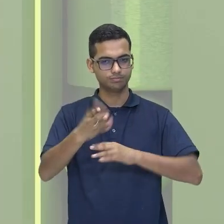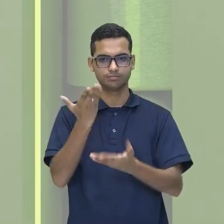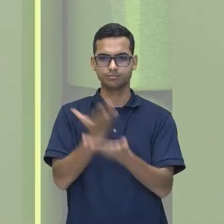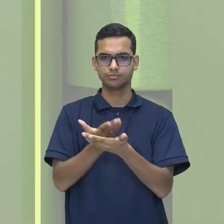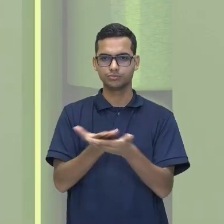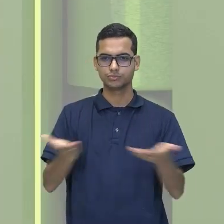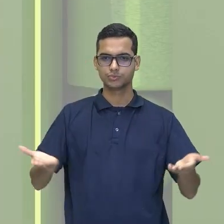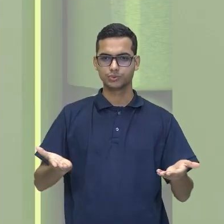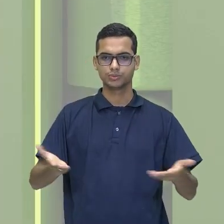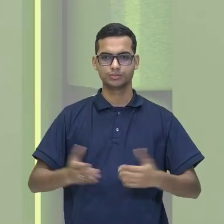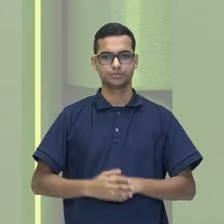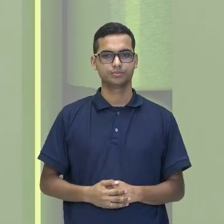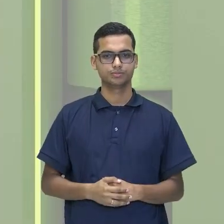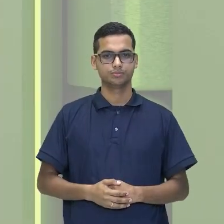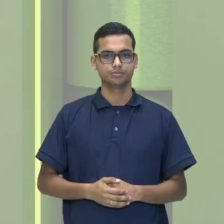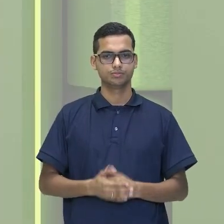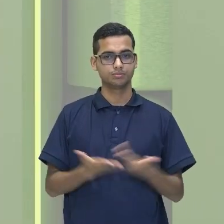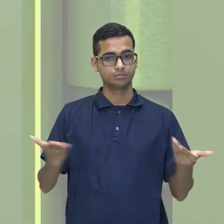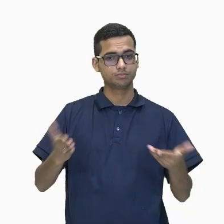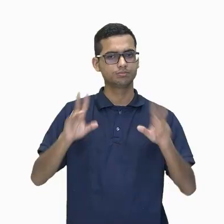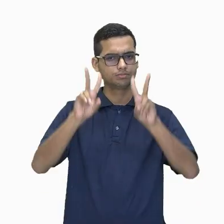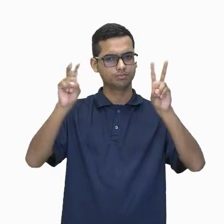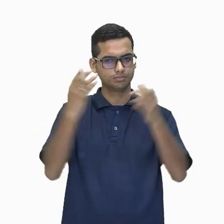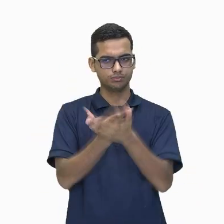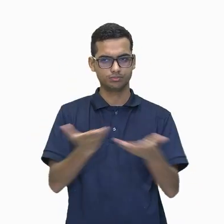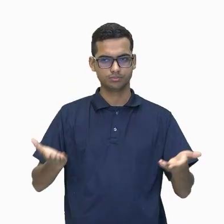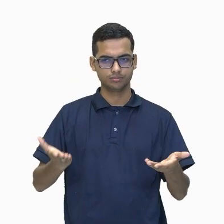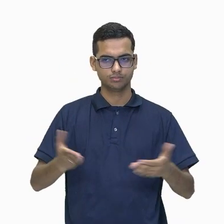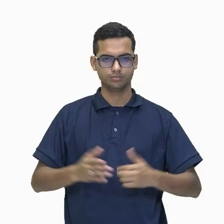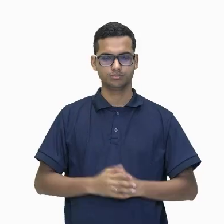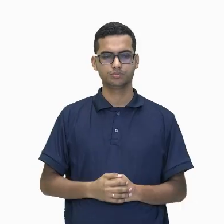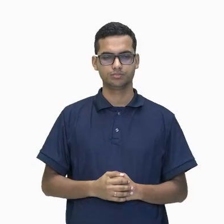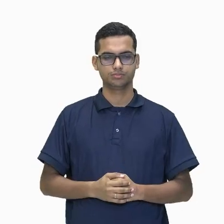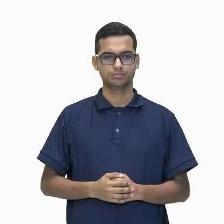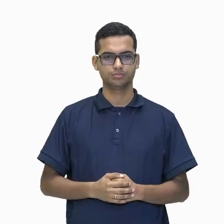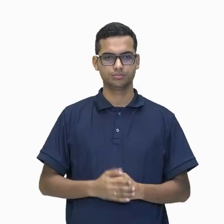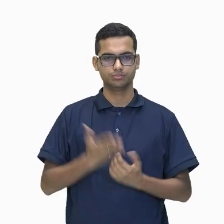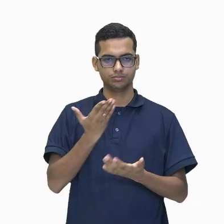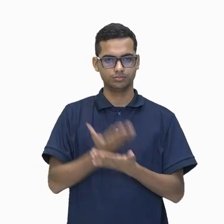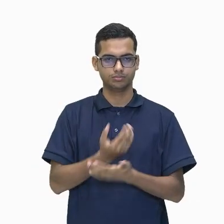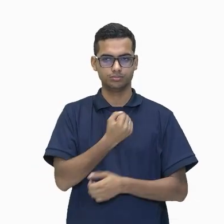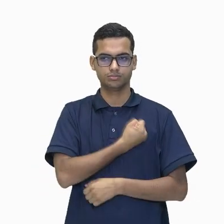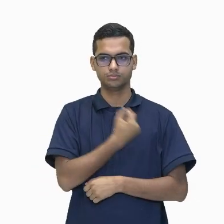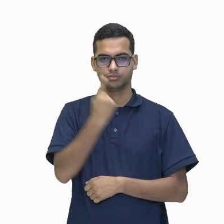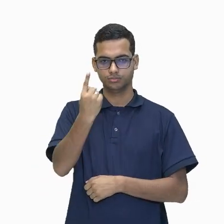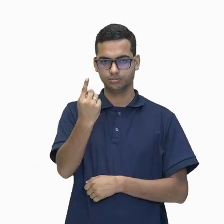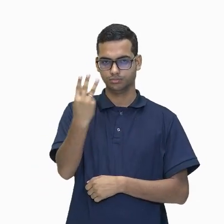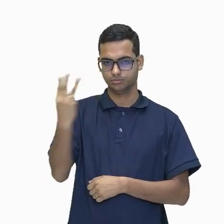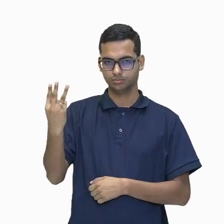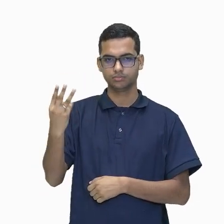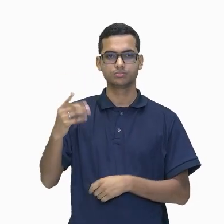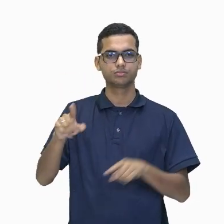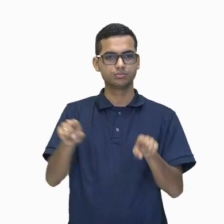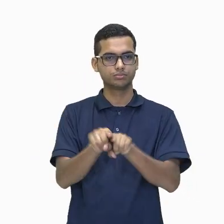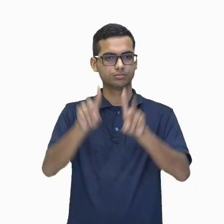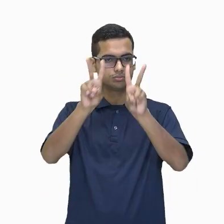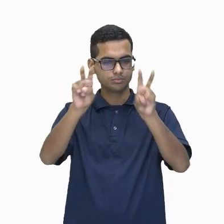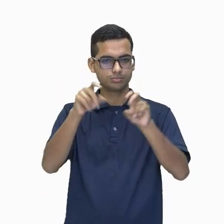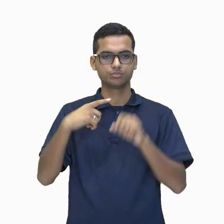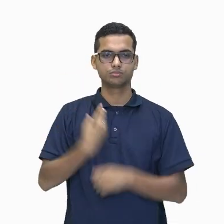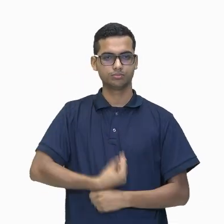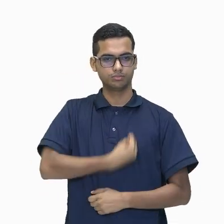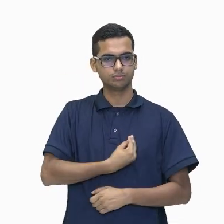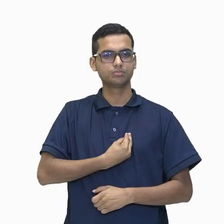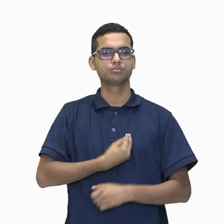aula. E vamos ver o que nós teremos. Aula 13, objeto de conhecimento,